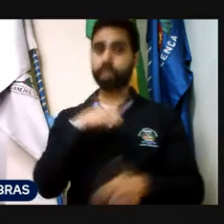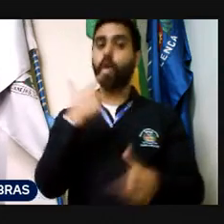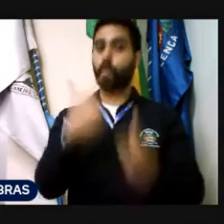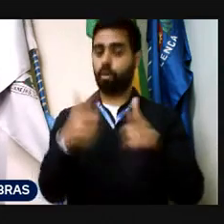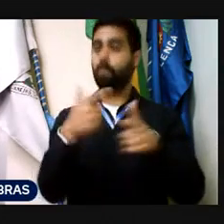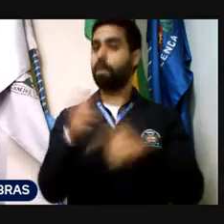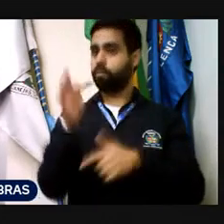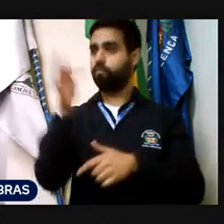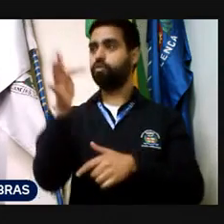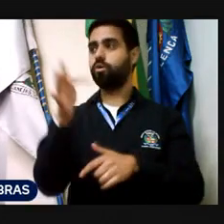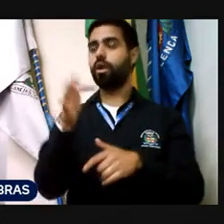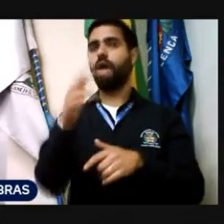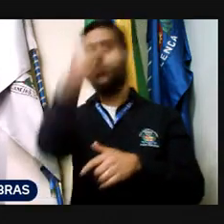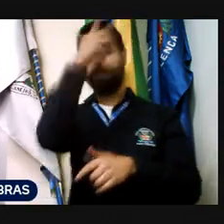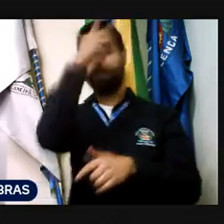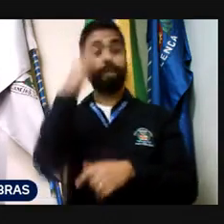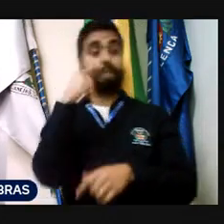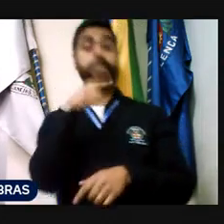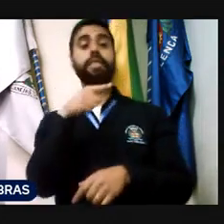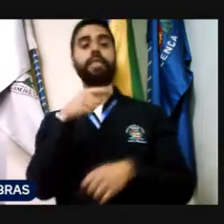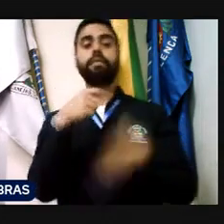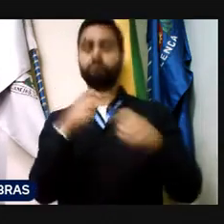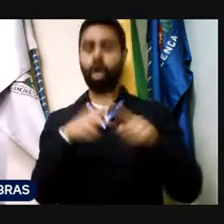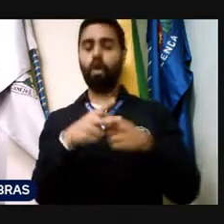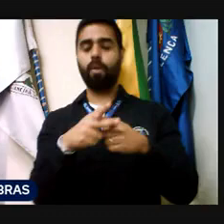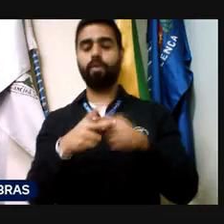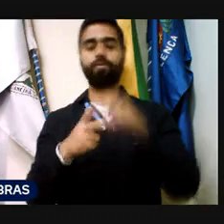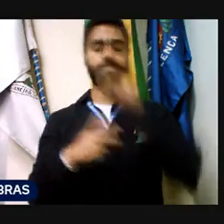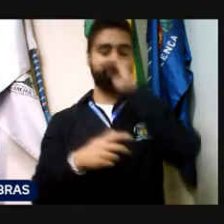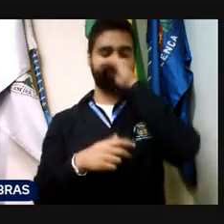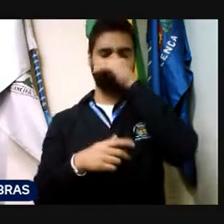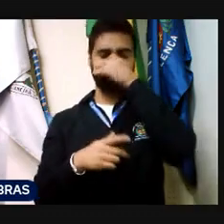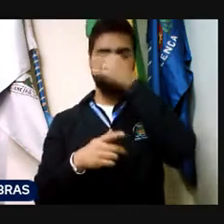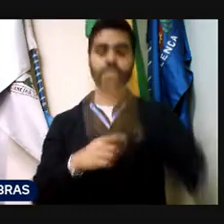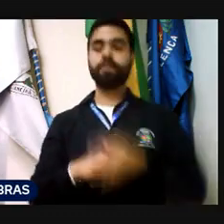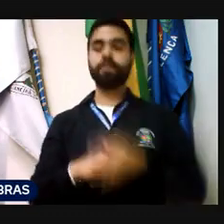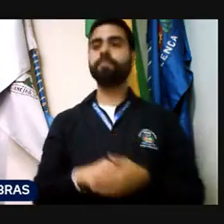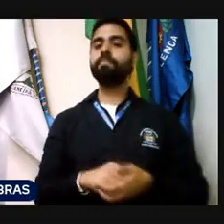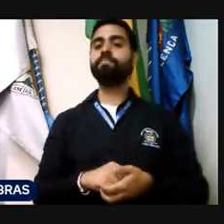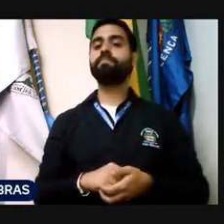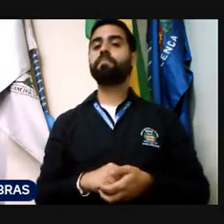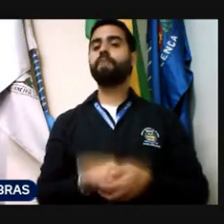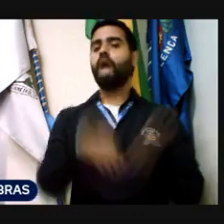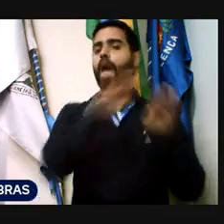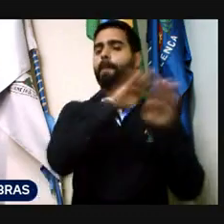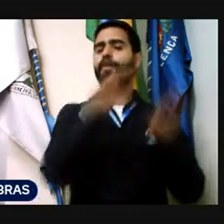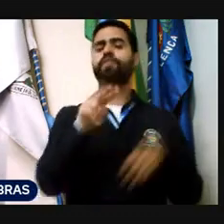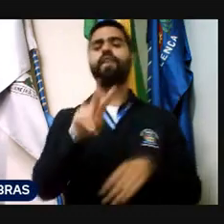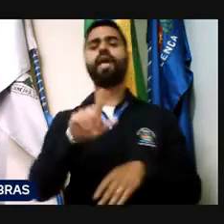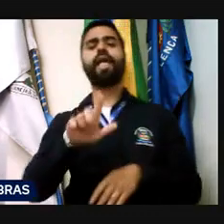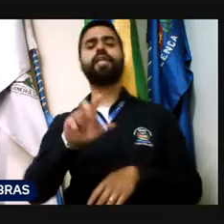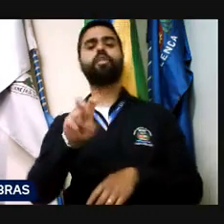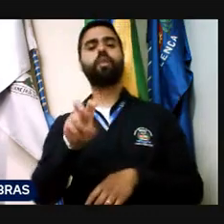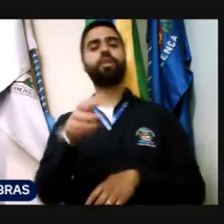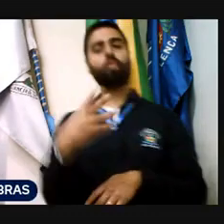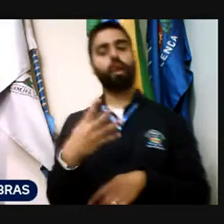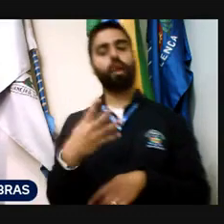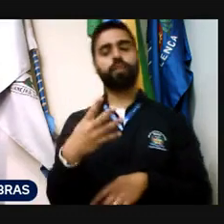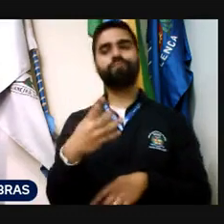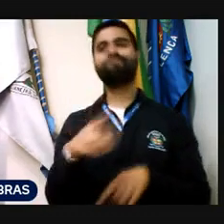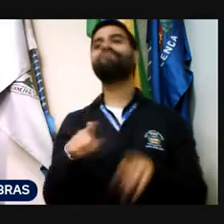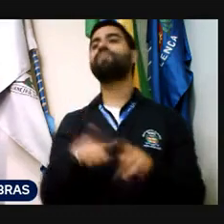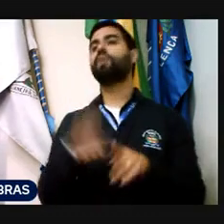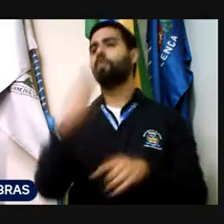O prefeito Fernandinho foi lá e fez a ponte. Ponte VL-54, também uma ação nossa, um pedido nosso que a